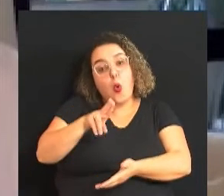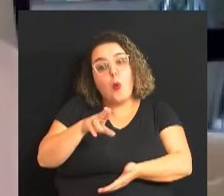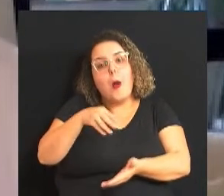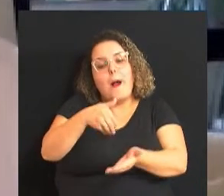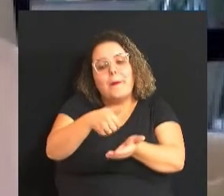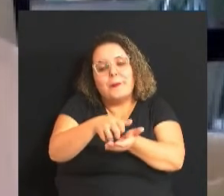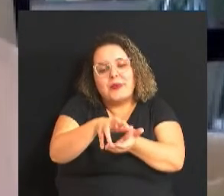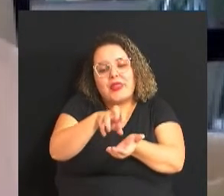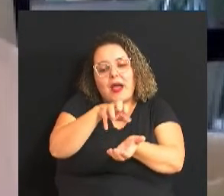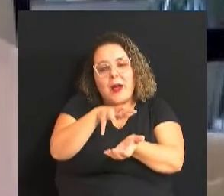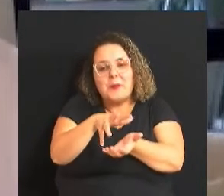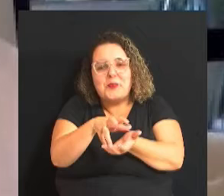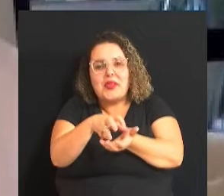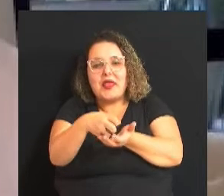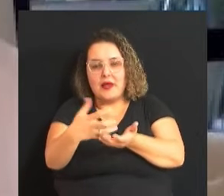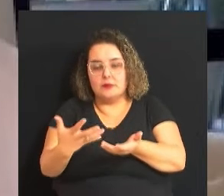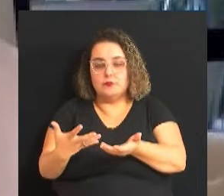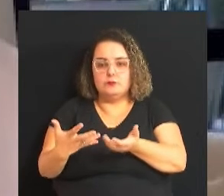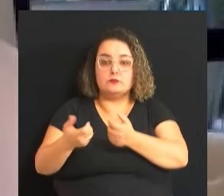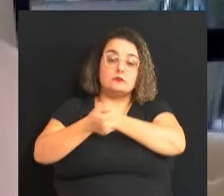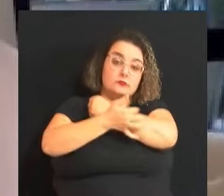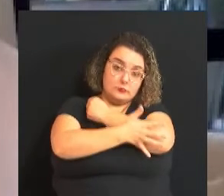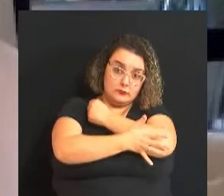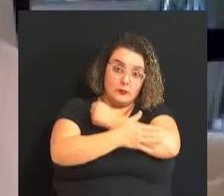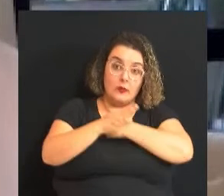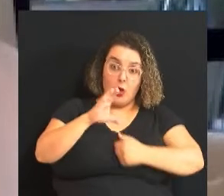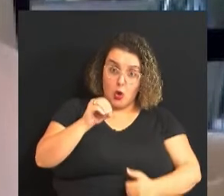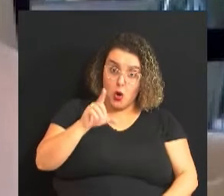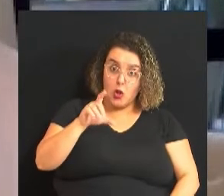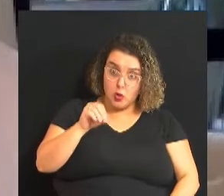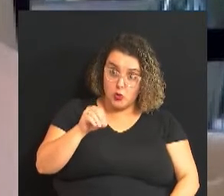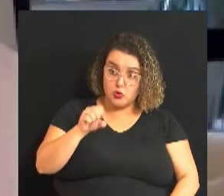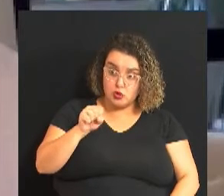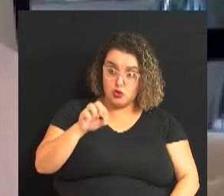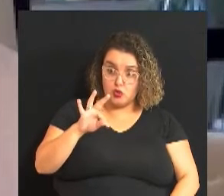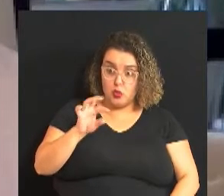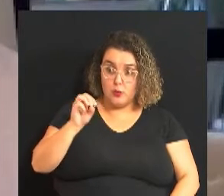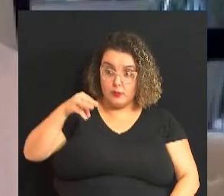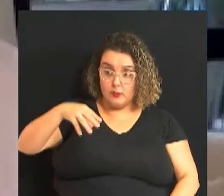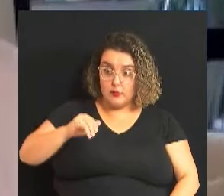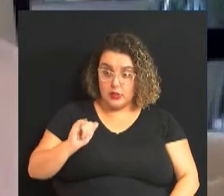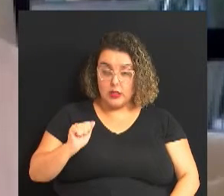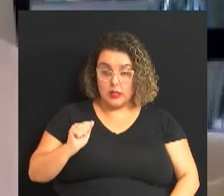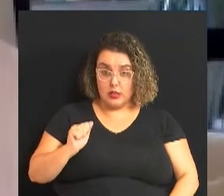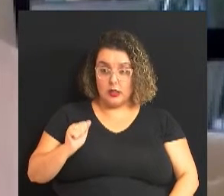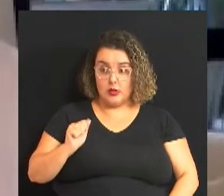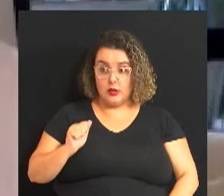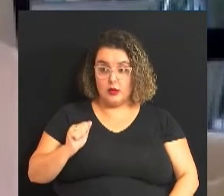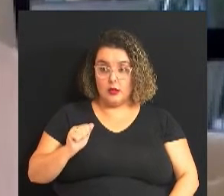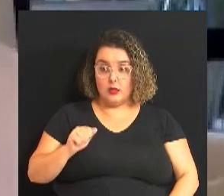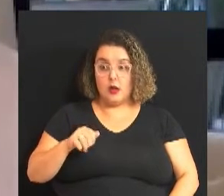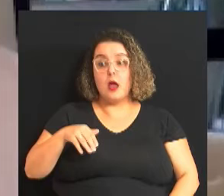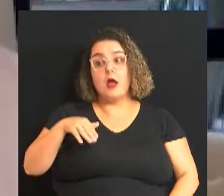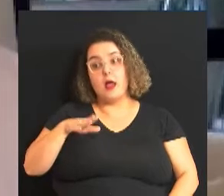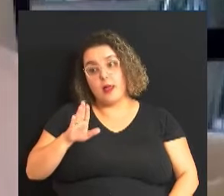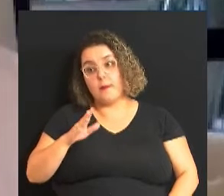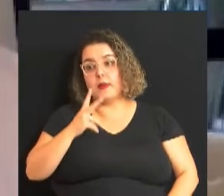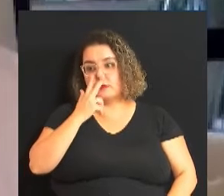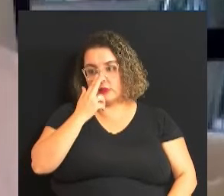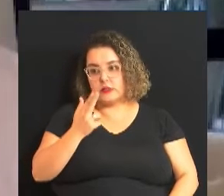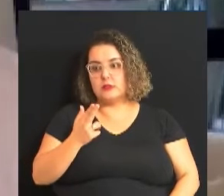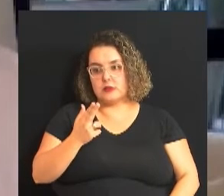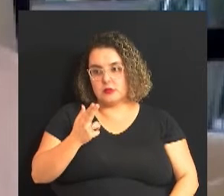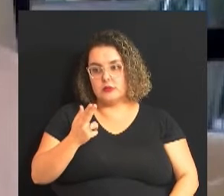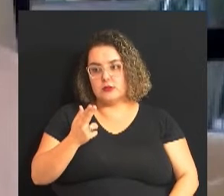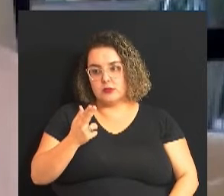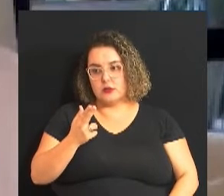Tá? As fezes de uma colostomia, que é quando você esteriliza o cólon, já são bem mais parecidas com as